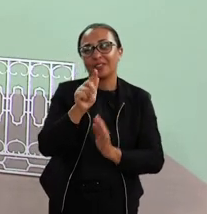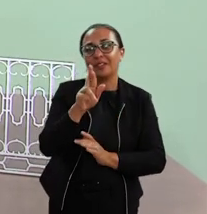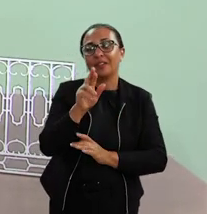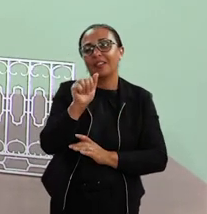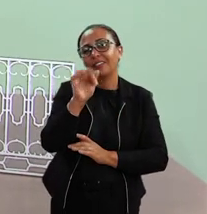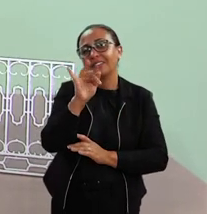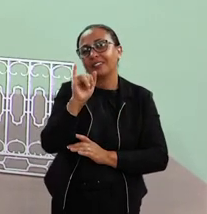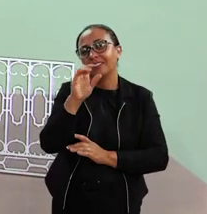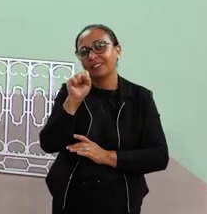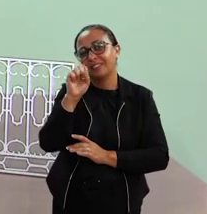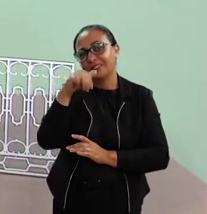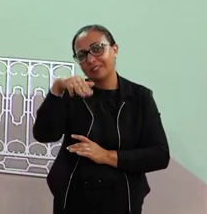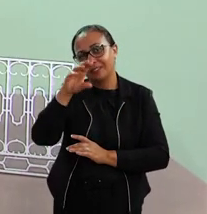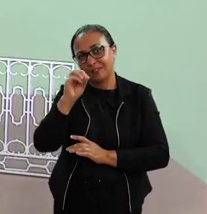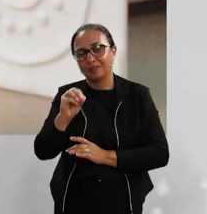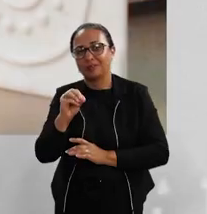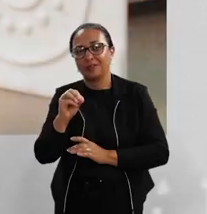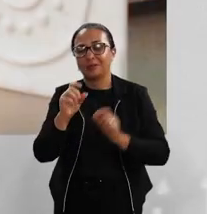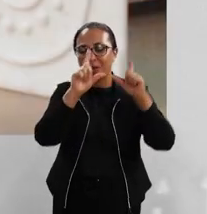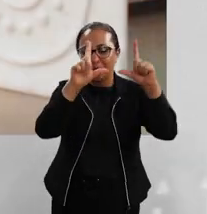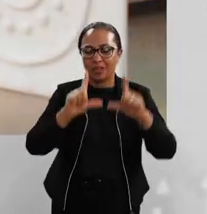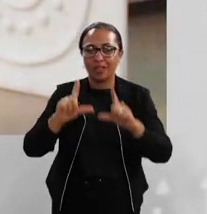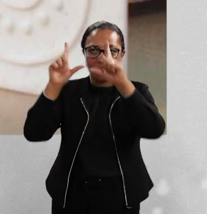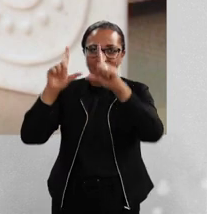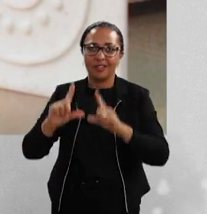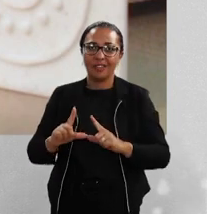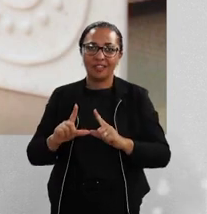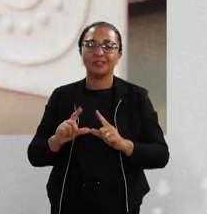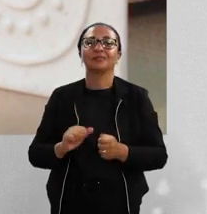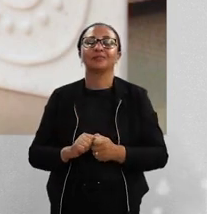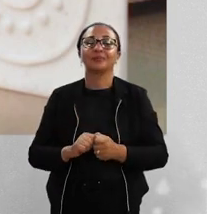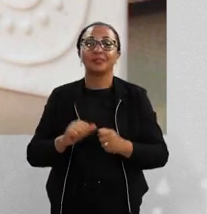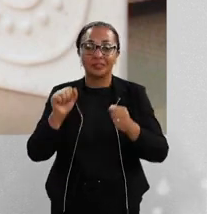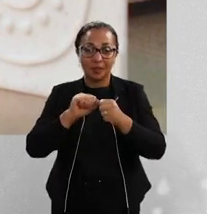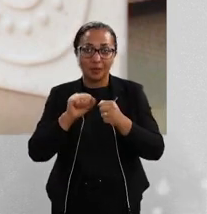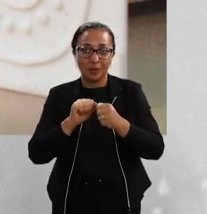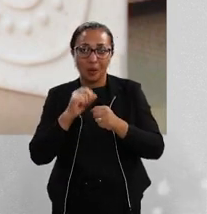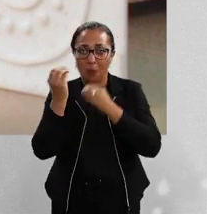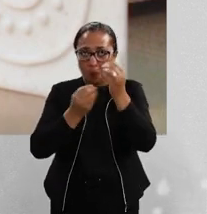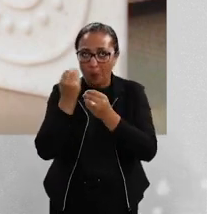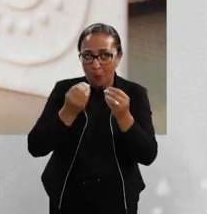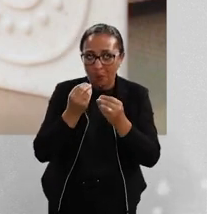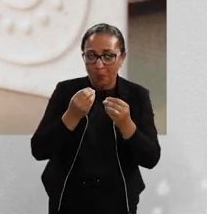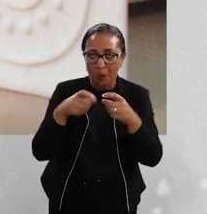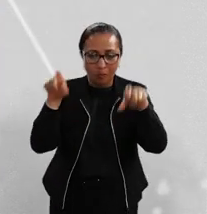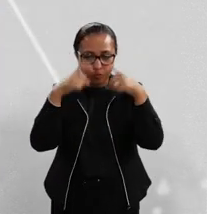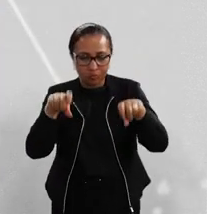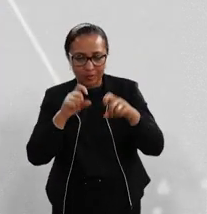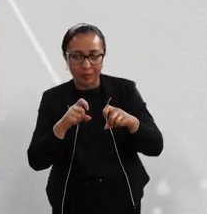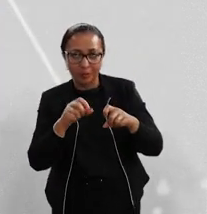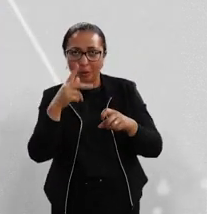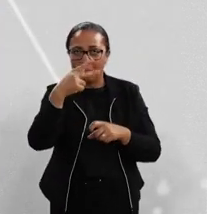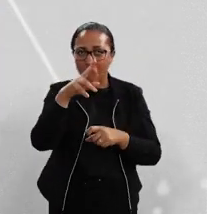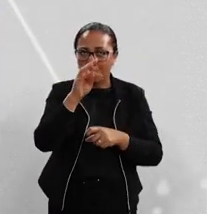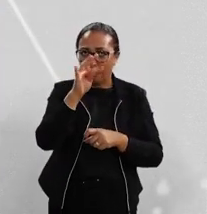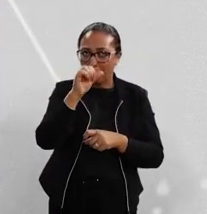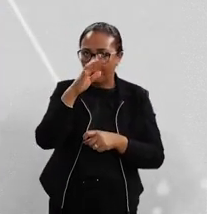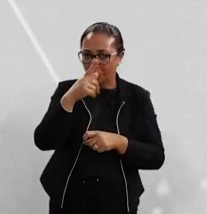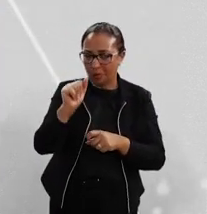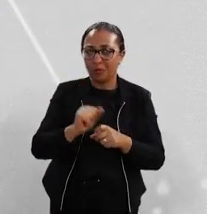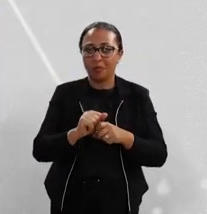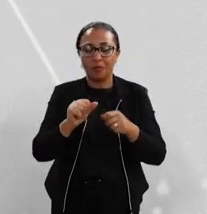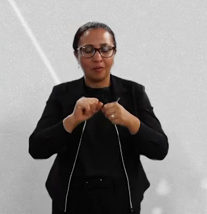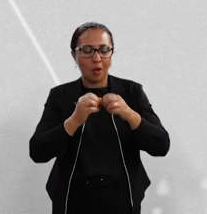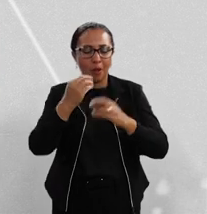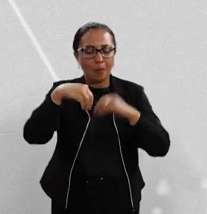desenhos, né? O grafismo dos azulejos. Os protótipos, eles foram produzidos a partir de uma